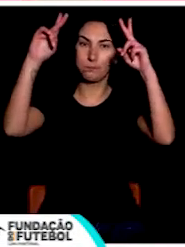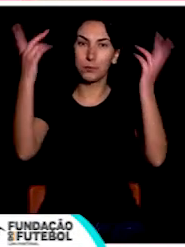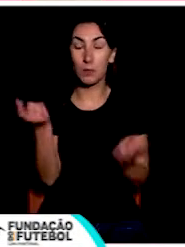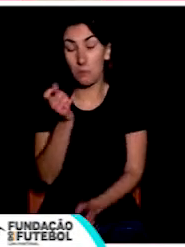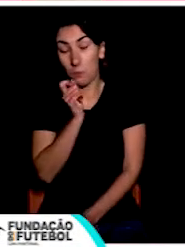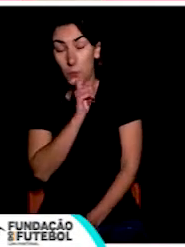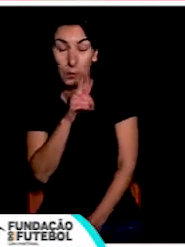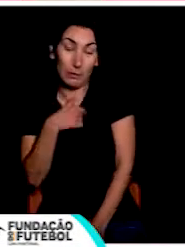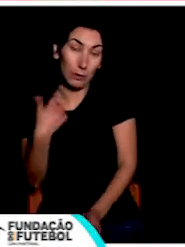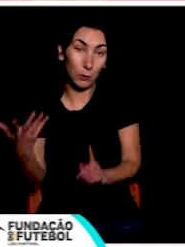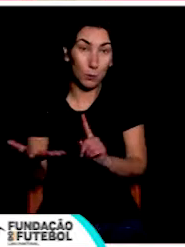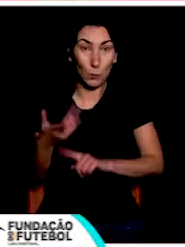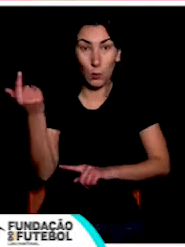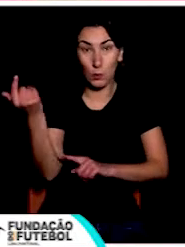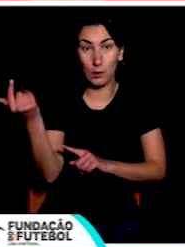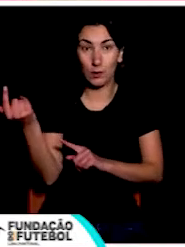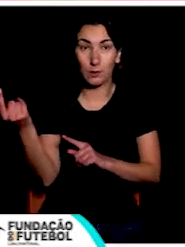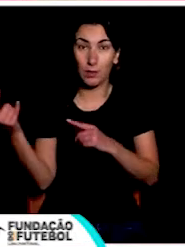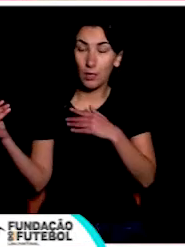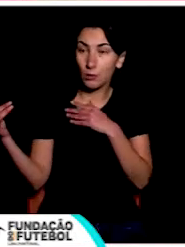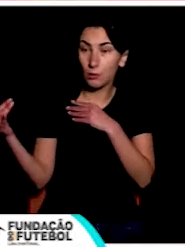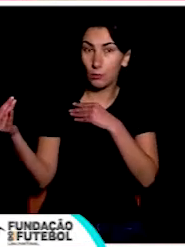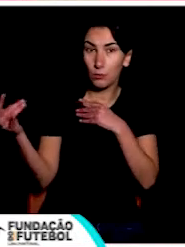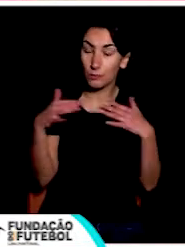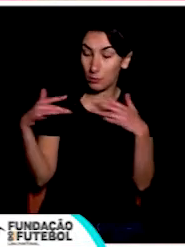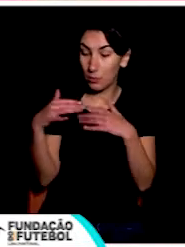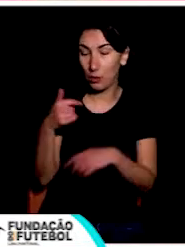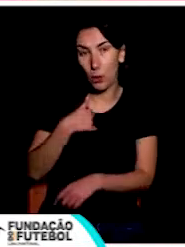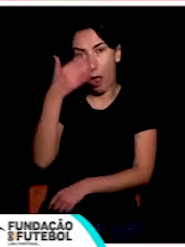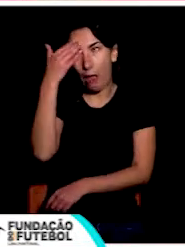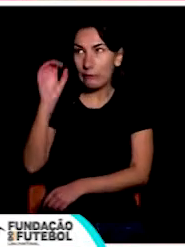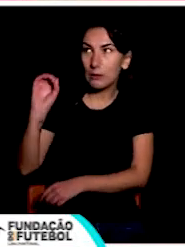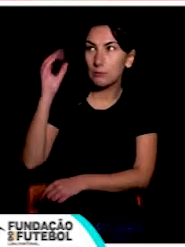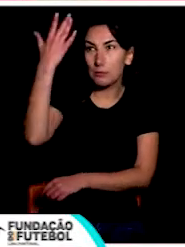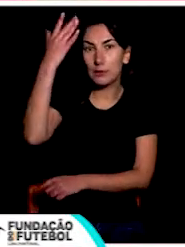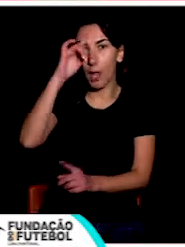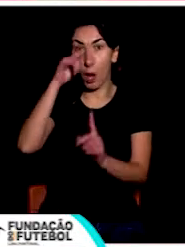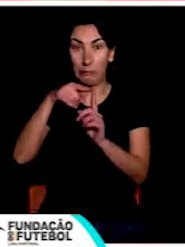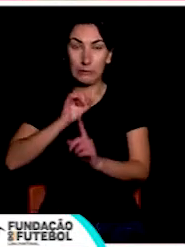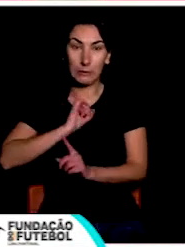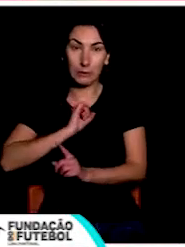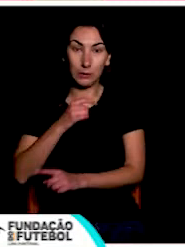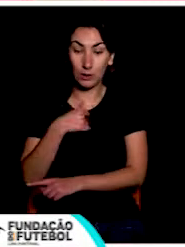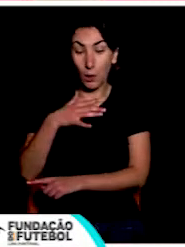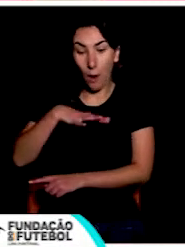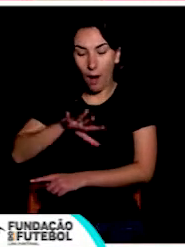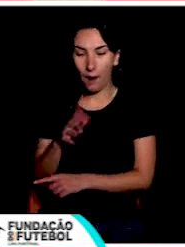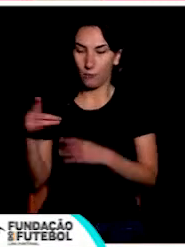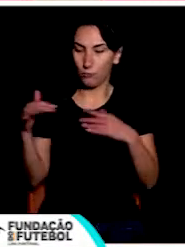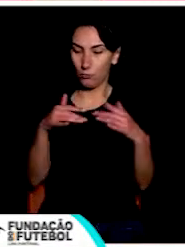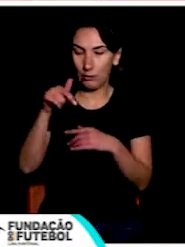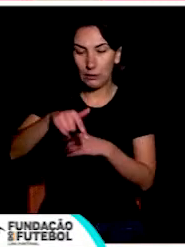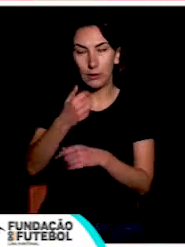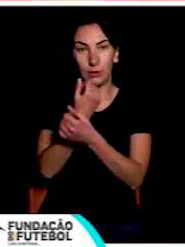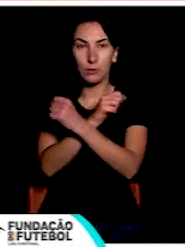nível possível que eu consiga alcançar no futebol. Acho que essa é a minha principal ambição. Neste momento a minha ambição é jogar aqui